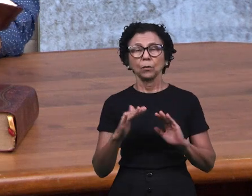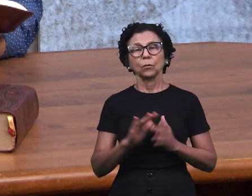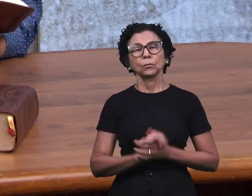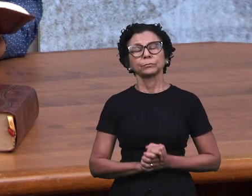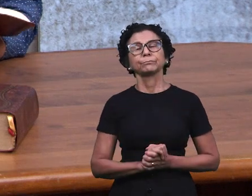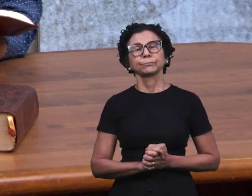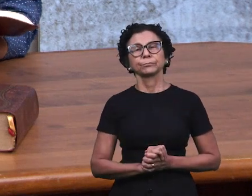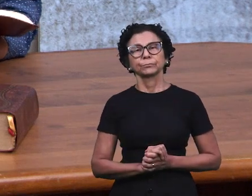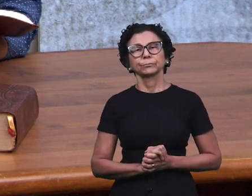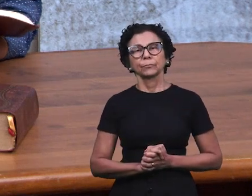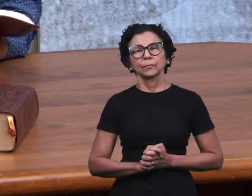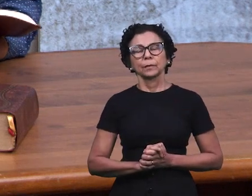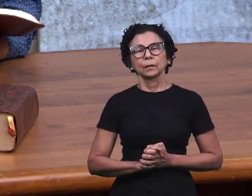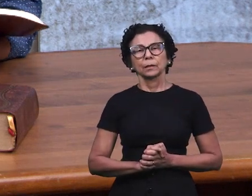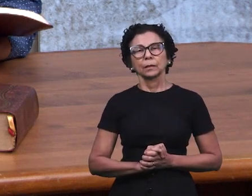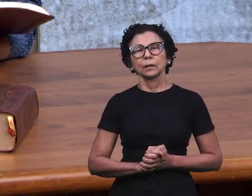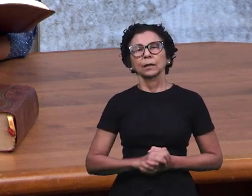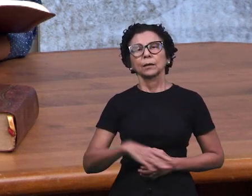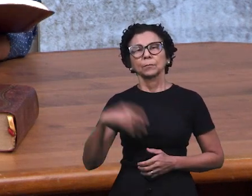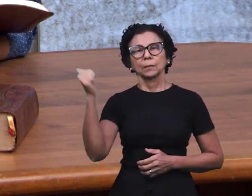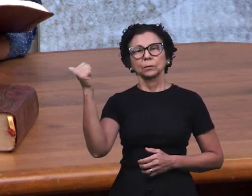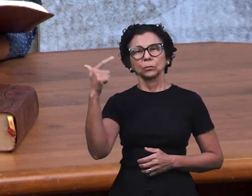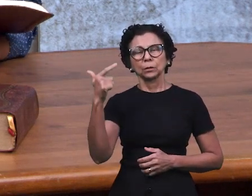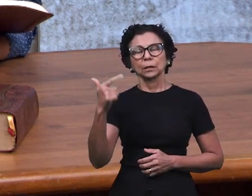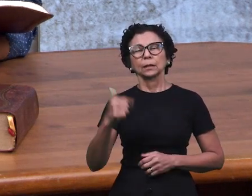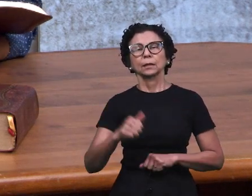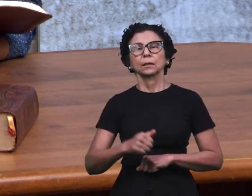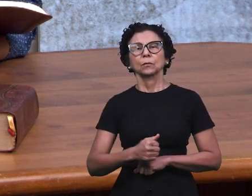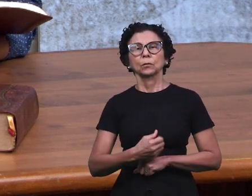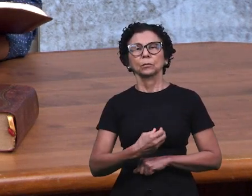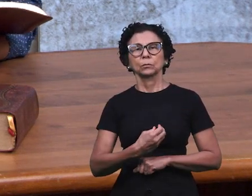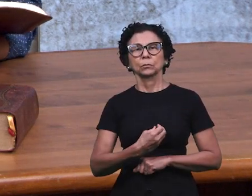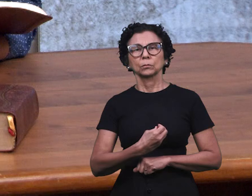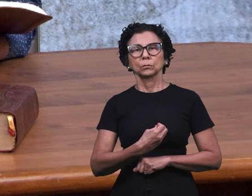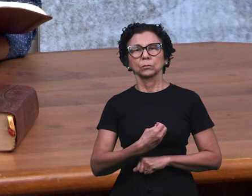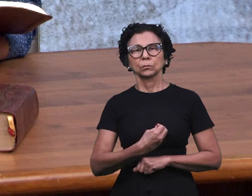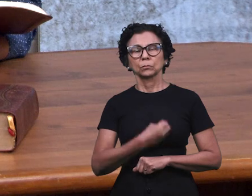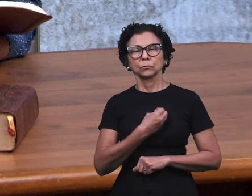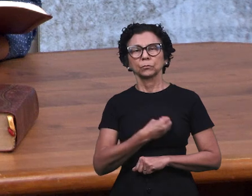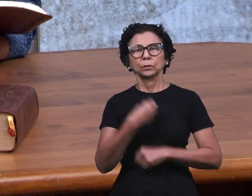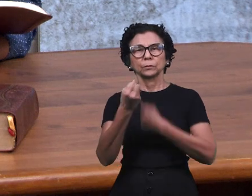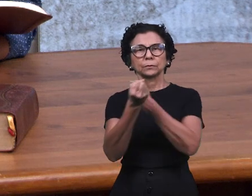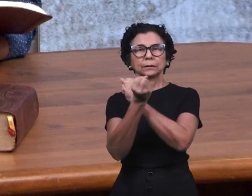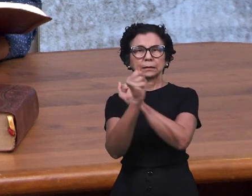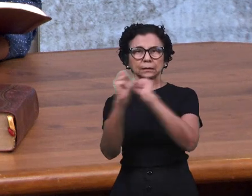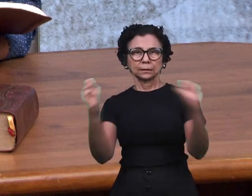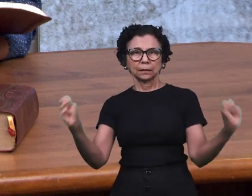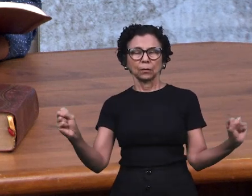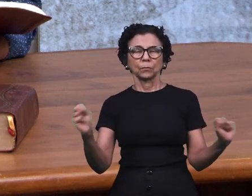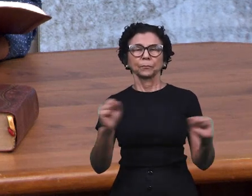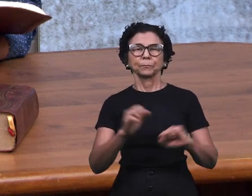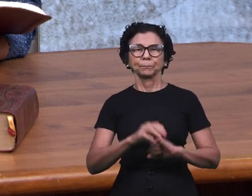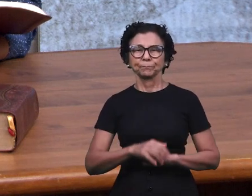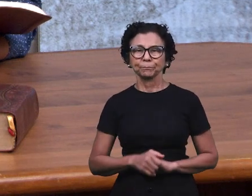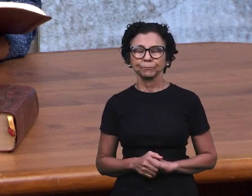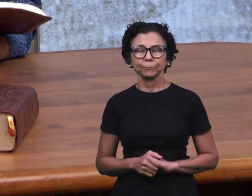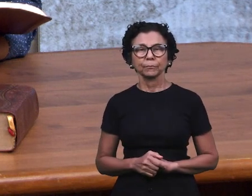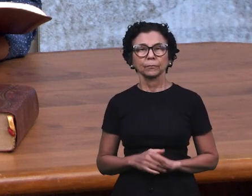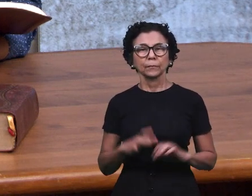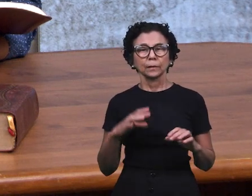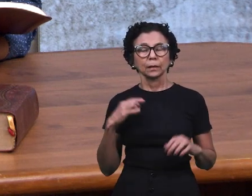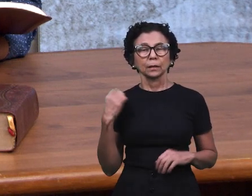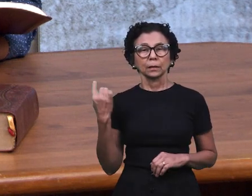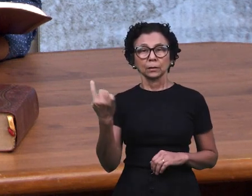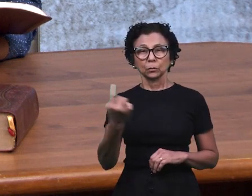os que matara na sua vida. Então seus irmãos desceram e toda a casa de